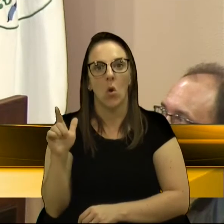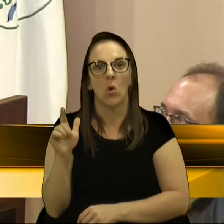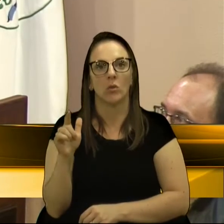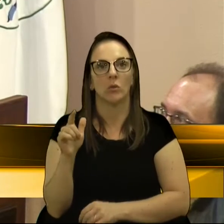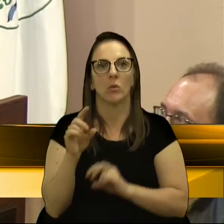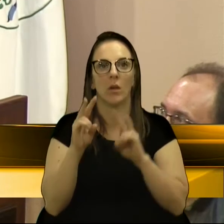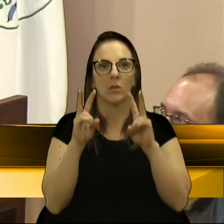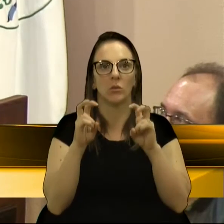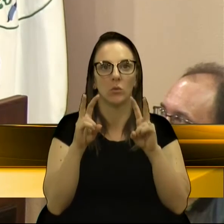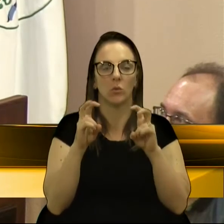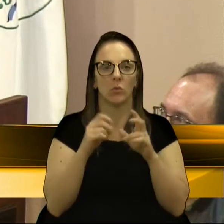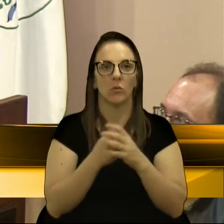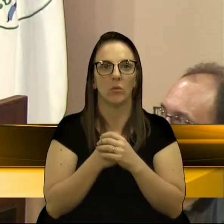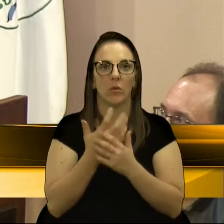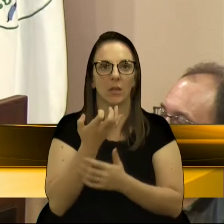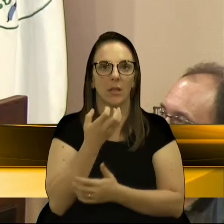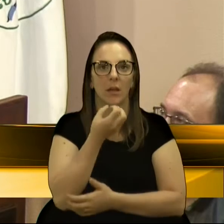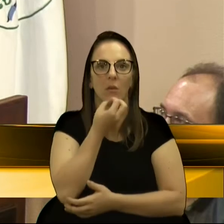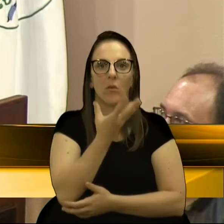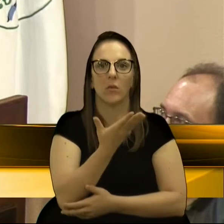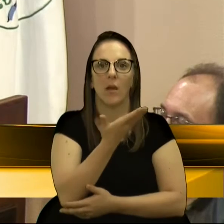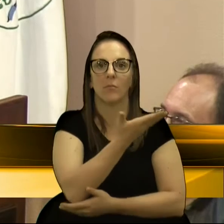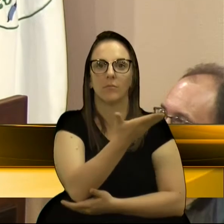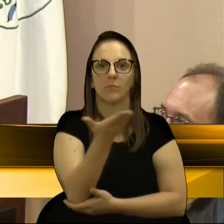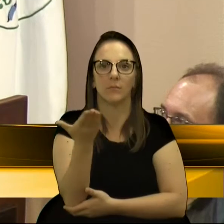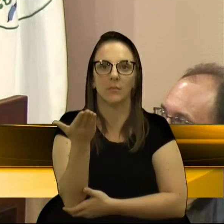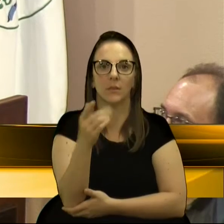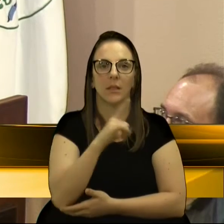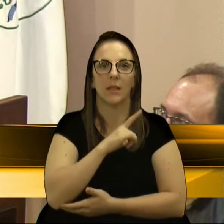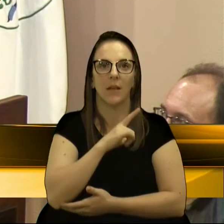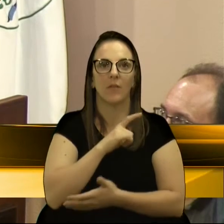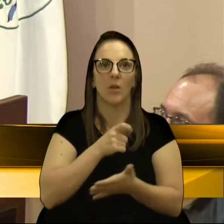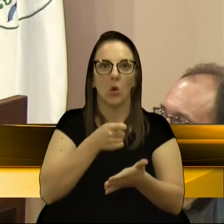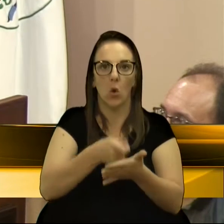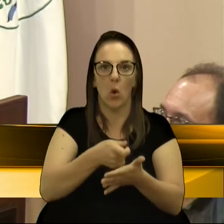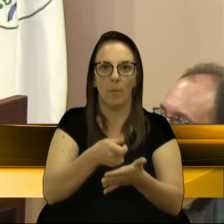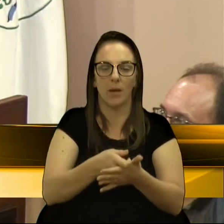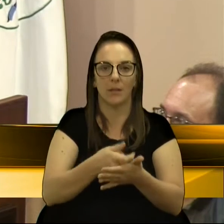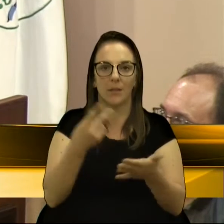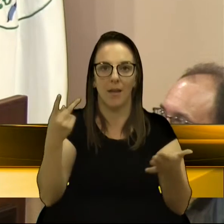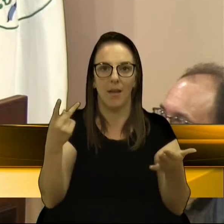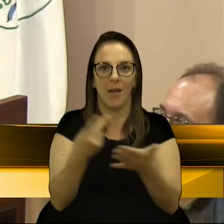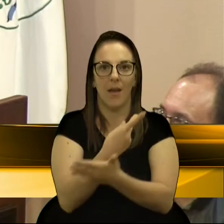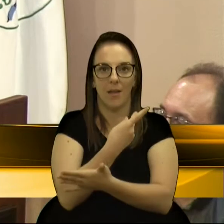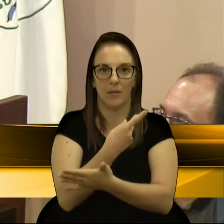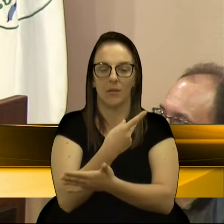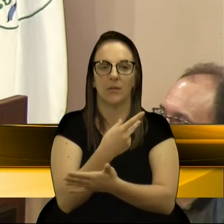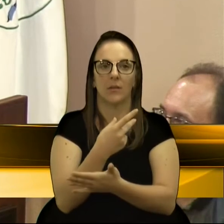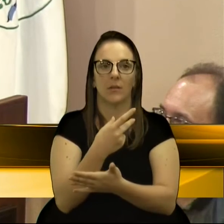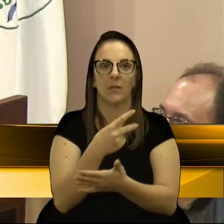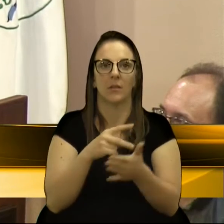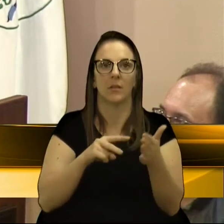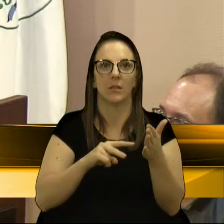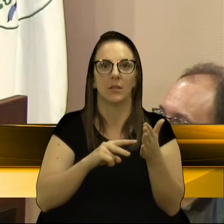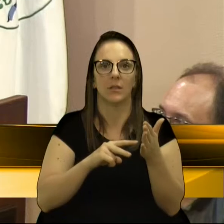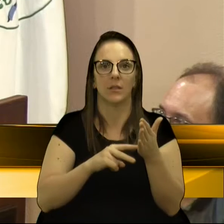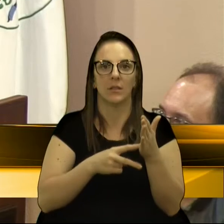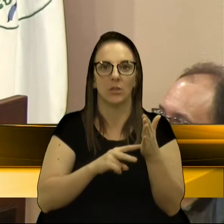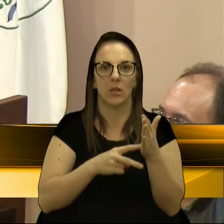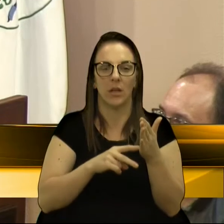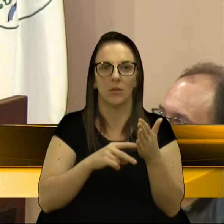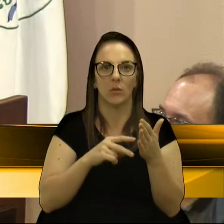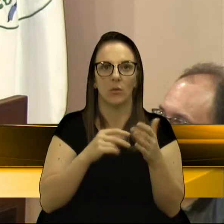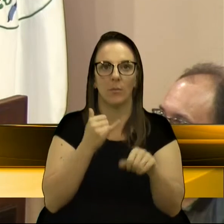que eu gostaria de reportar a vocês. Houve uma cobrança indevida, a gente considera indevida, do Sindicato dos Metalúrgicos e outros